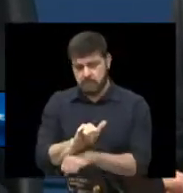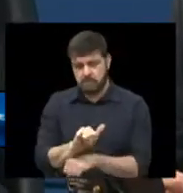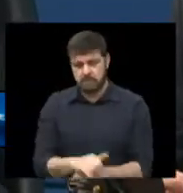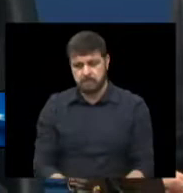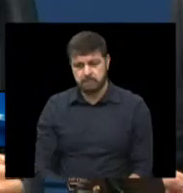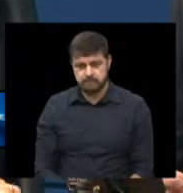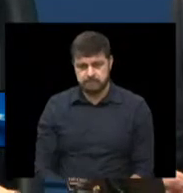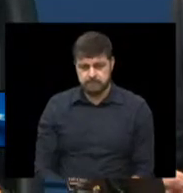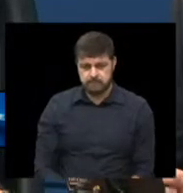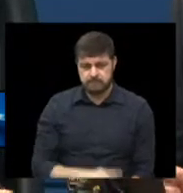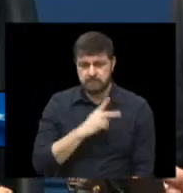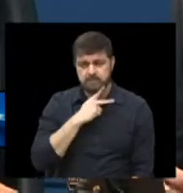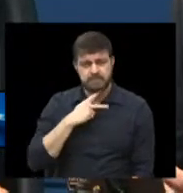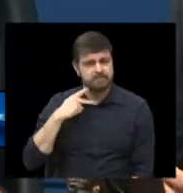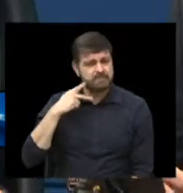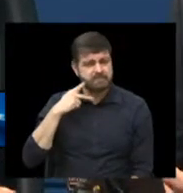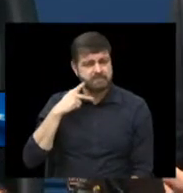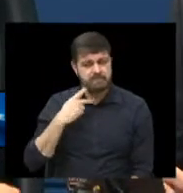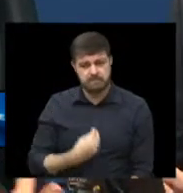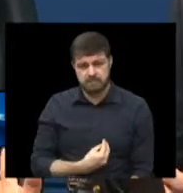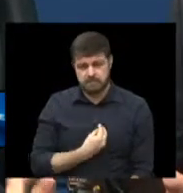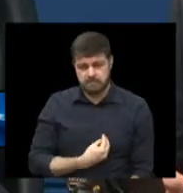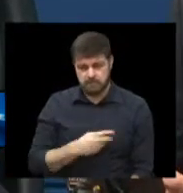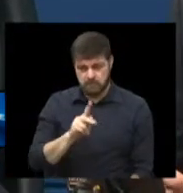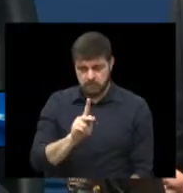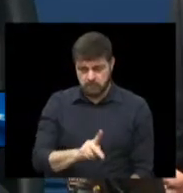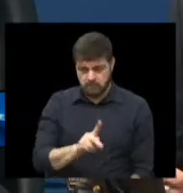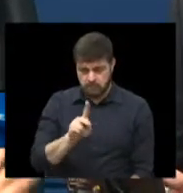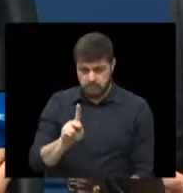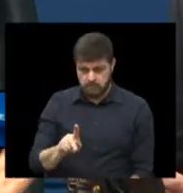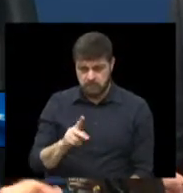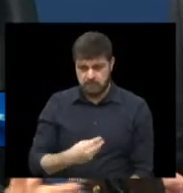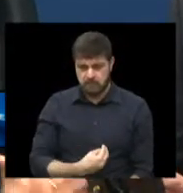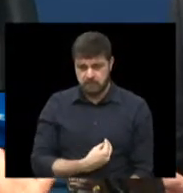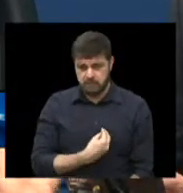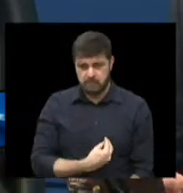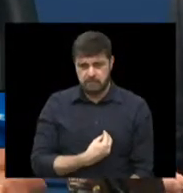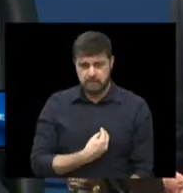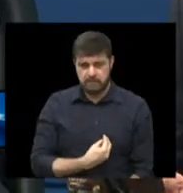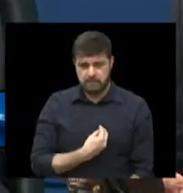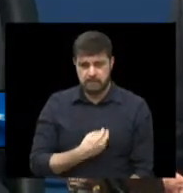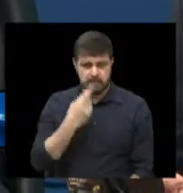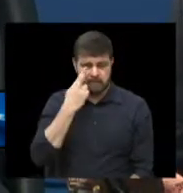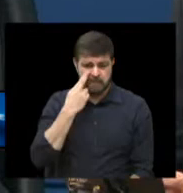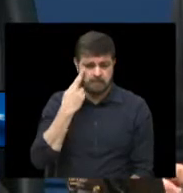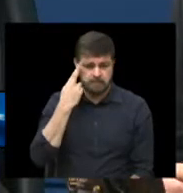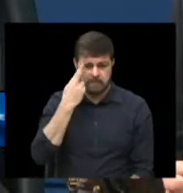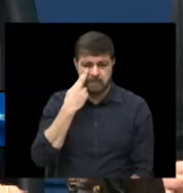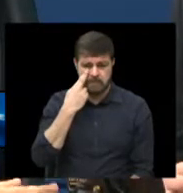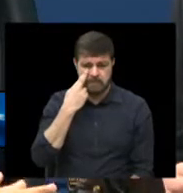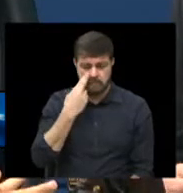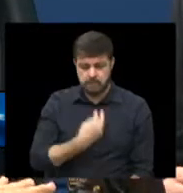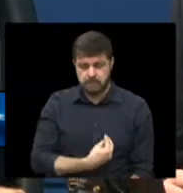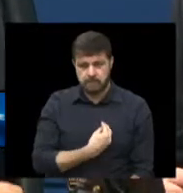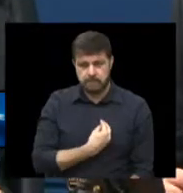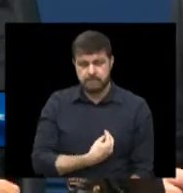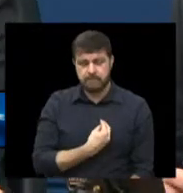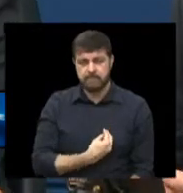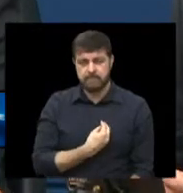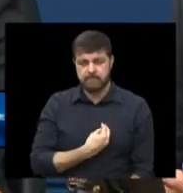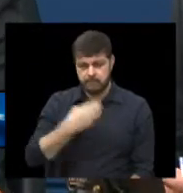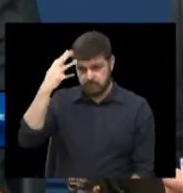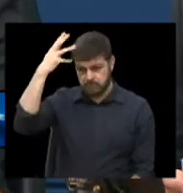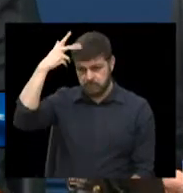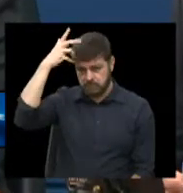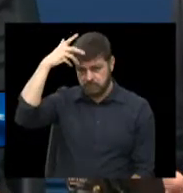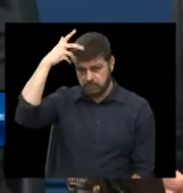ausente. Permínio Monteiro, presente. Professor Alberto, presente. Rafa Zimbaldi, presente. Rodrigo